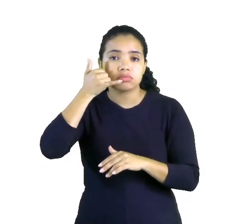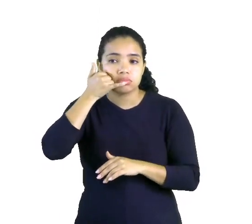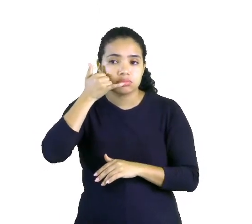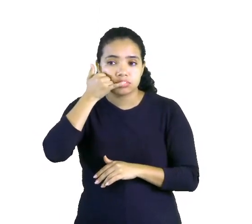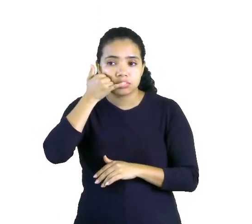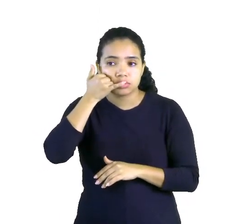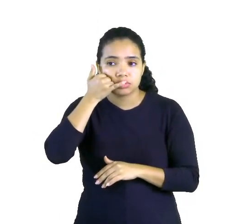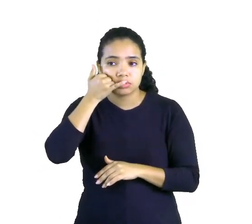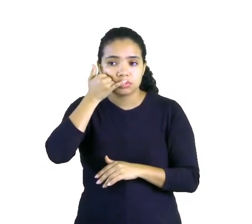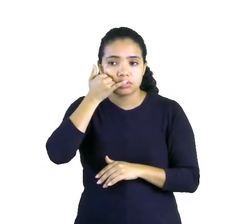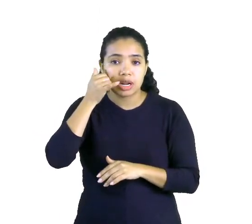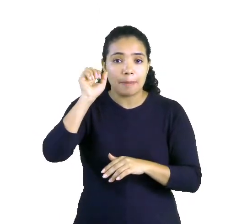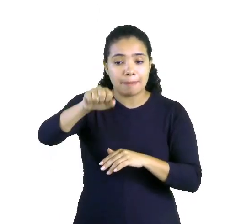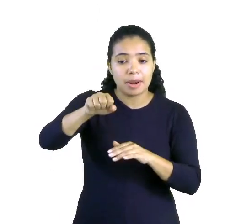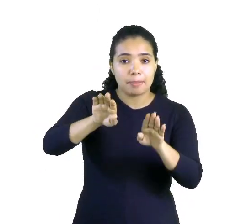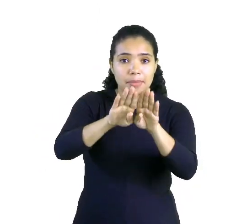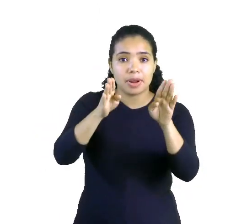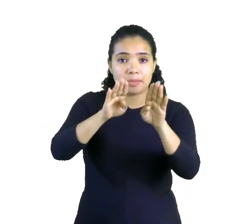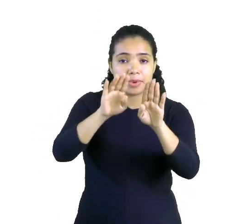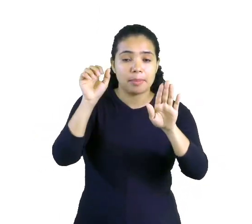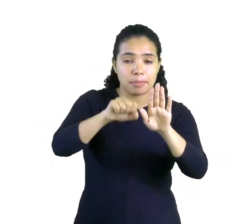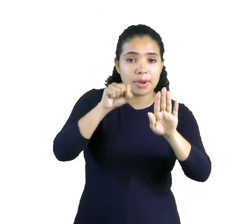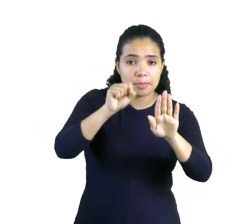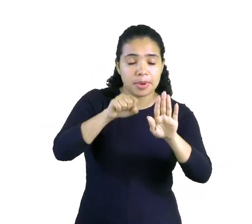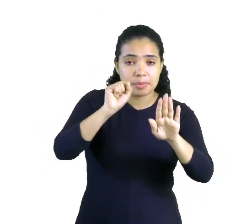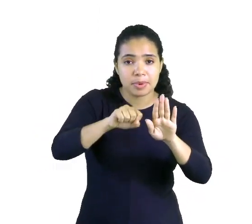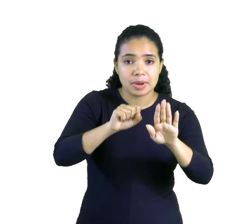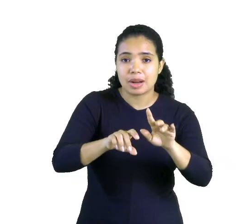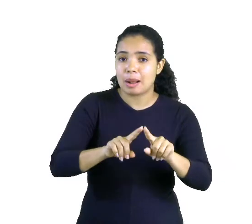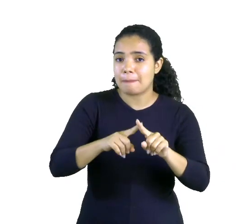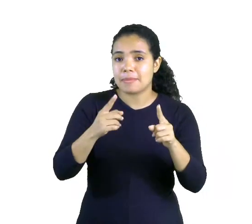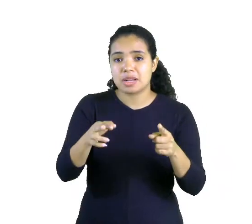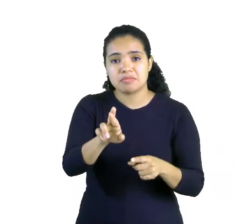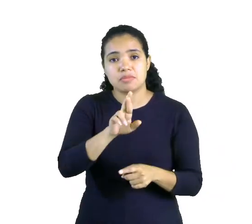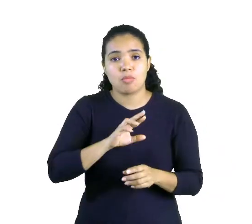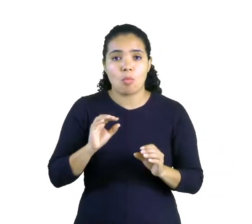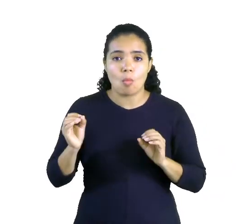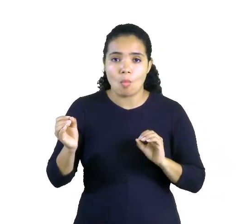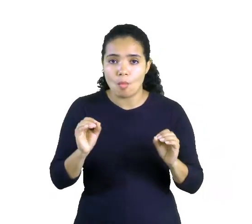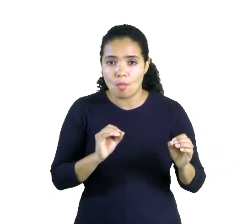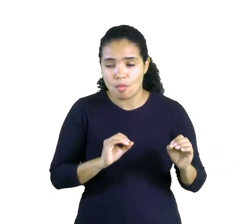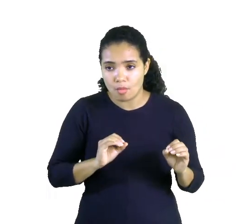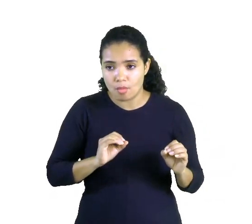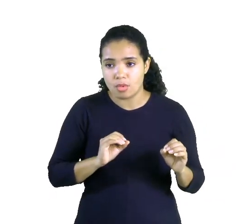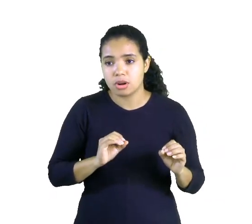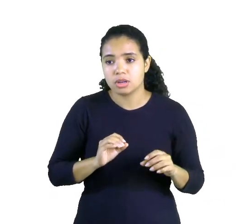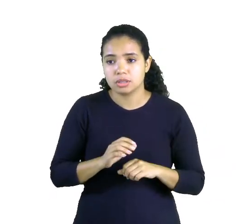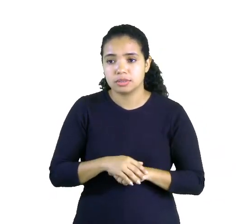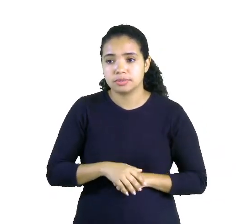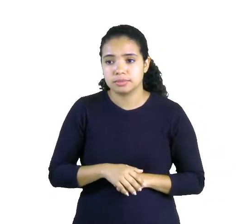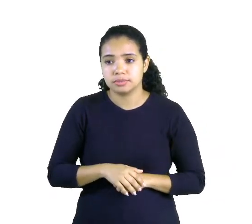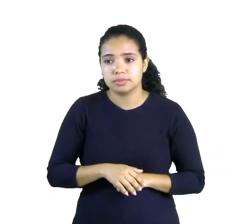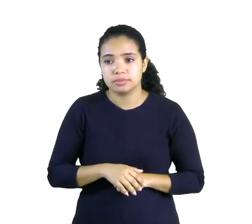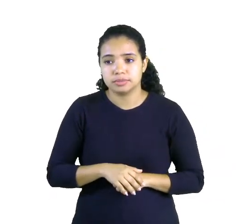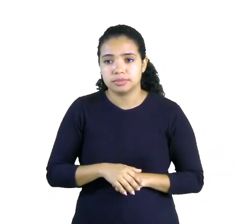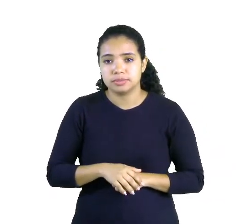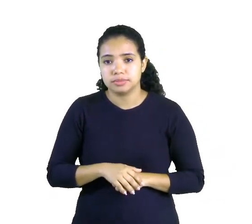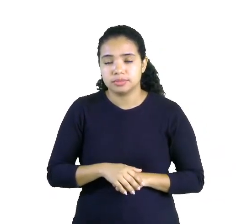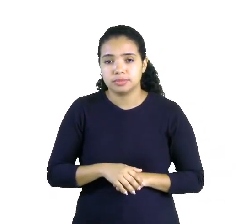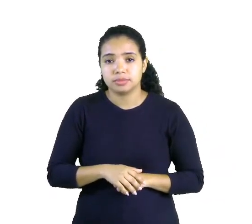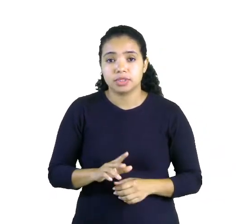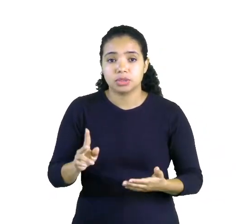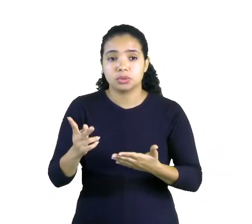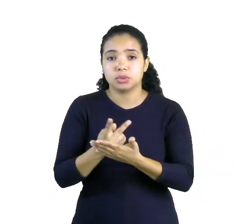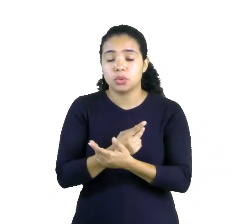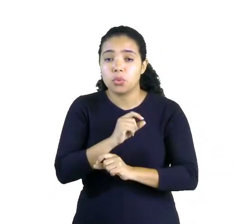Interfonei e cheguei a bater na porta do quarto, mas não responderam, contou. O Relações Públicas